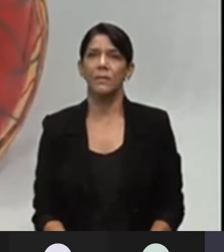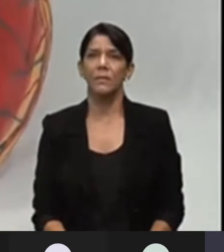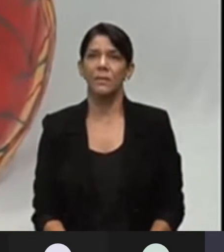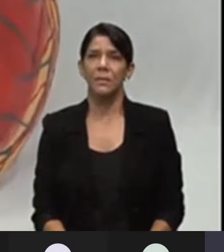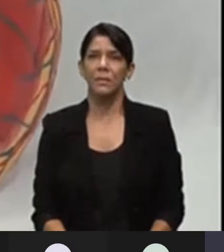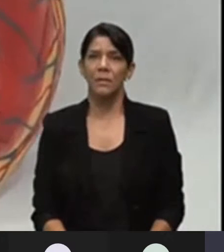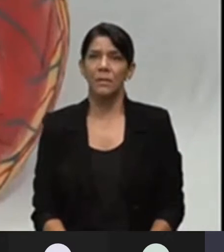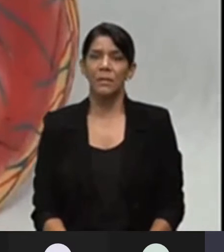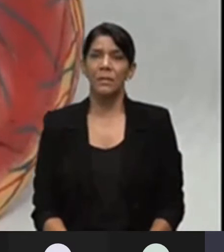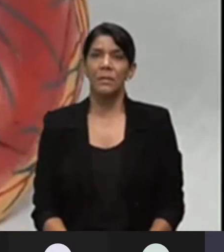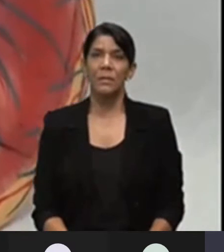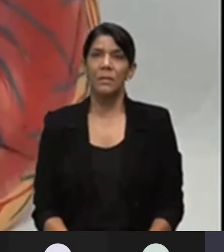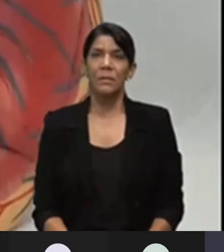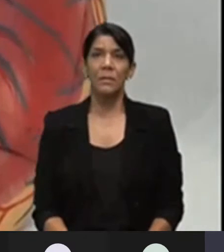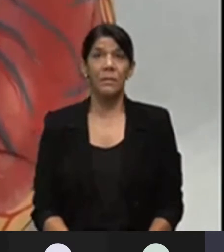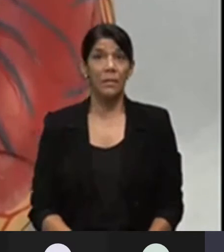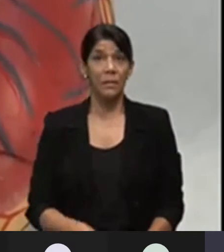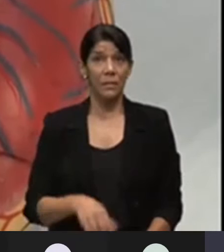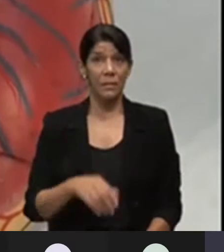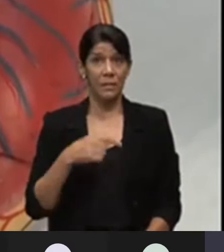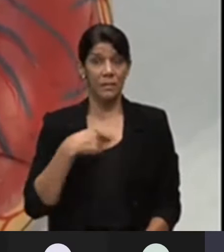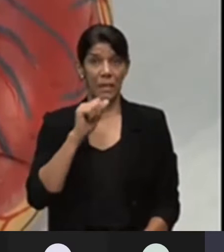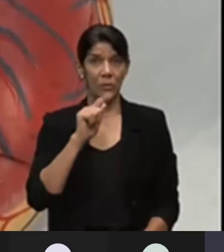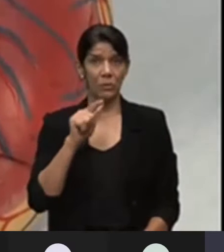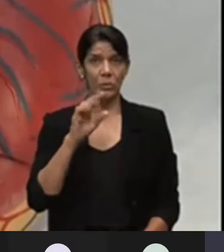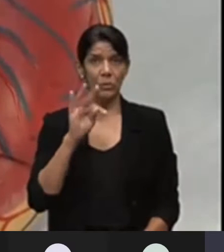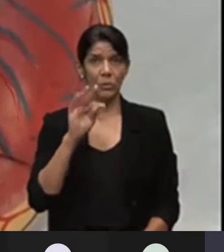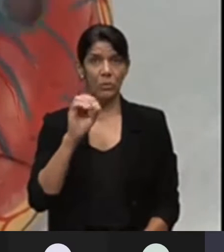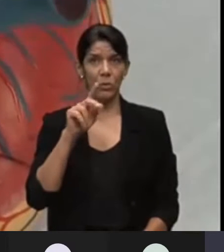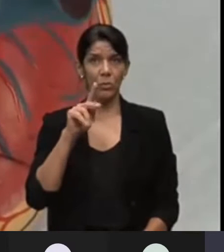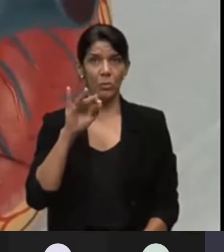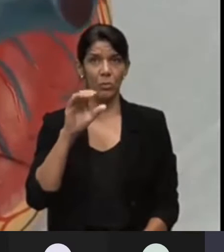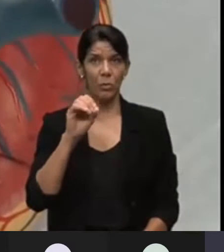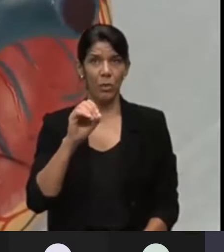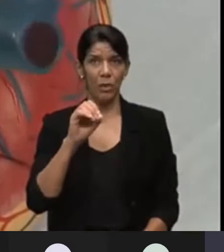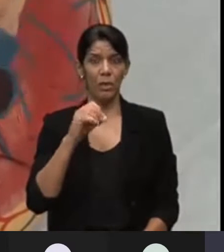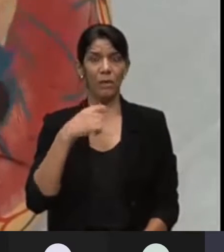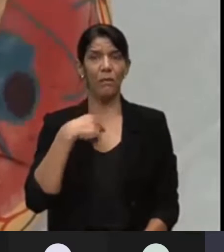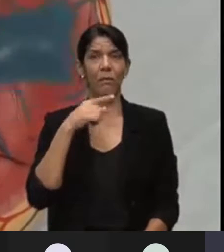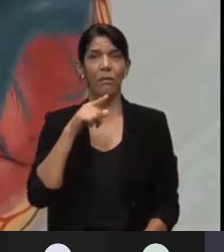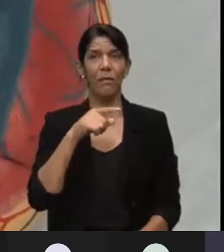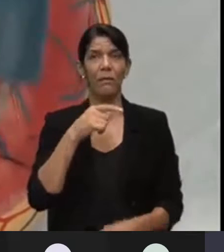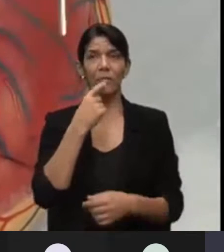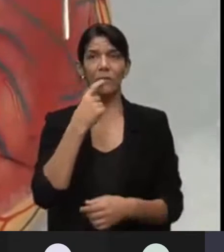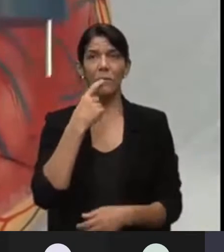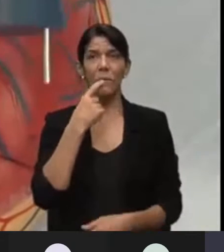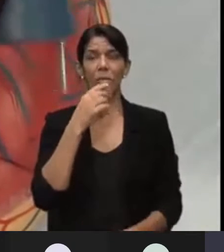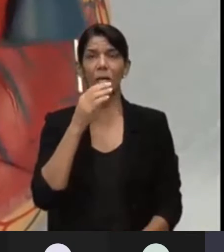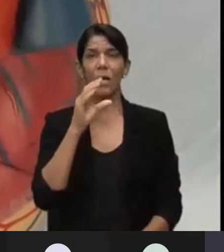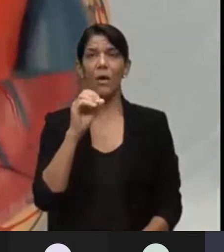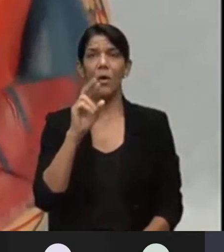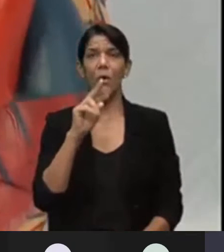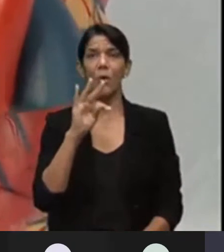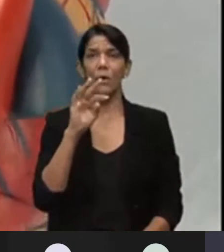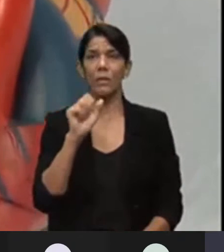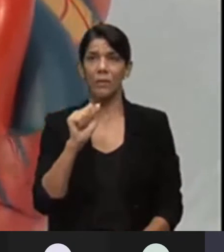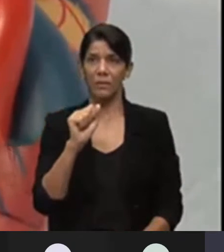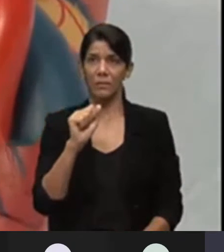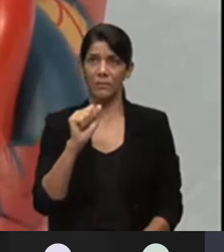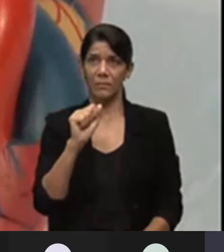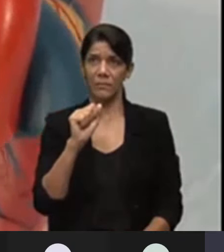os vasos sanguíneos da base do coração, tronco pulmonar, se divide aí em duas artérias pulmonares. A aorta ascendente,